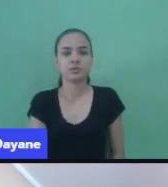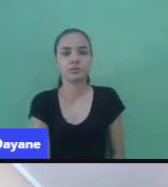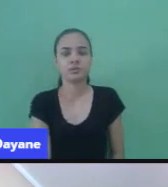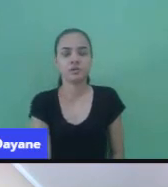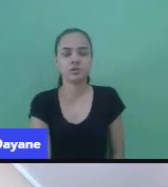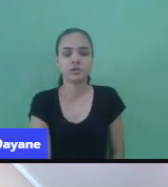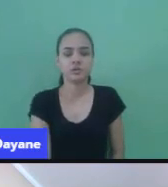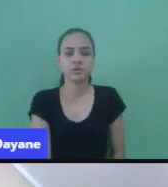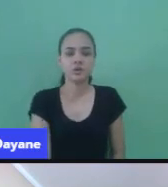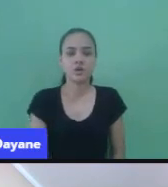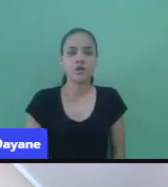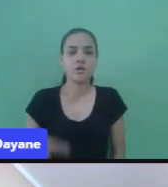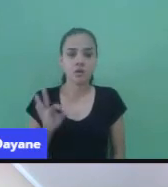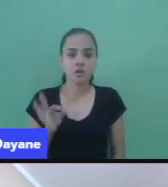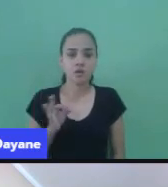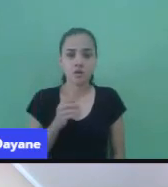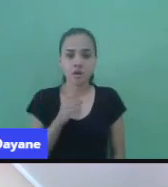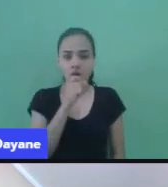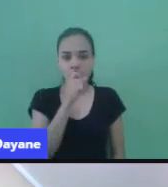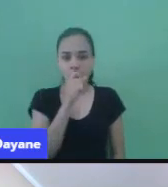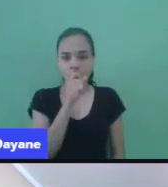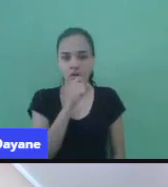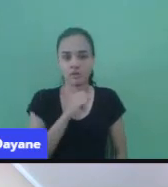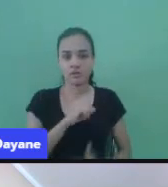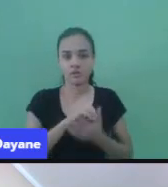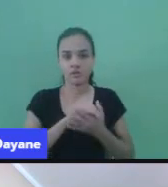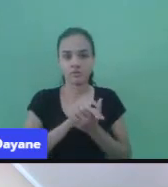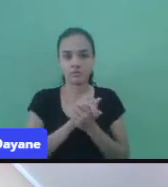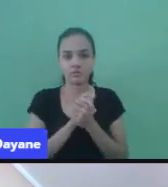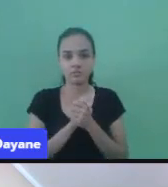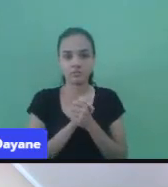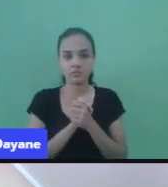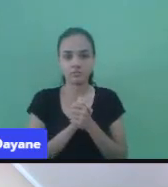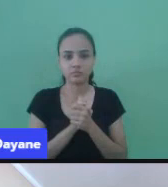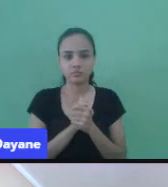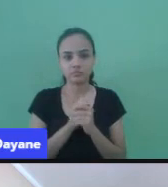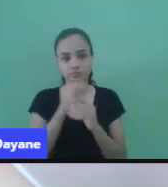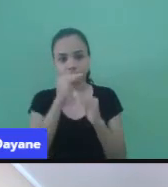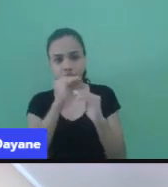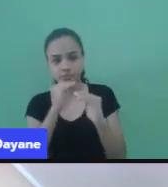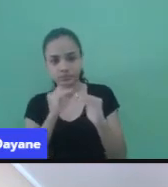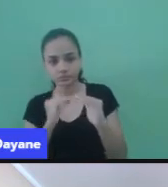Isso. Ainda, né, ali nessa página, um pouquinho mais para baixo,